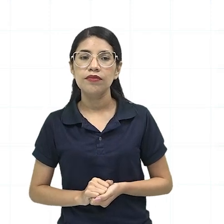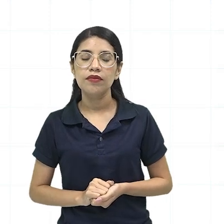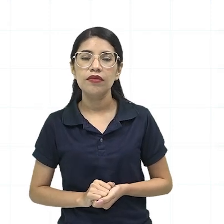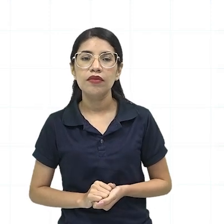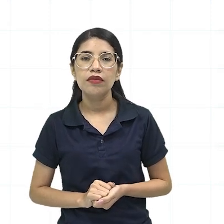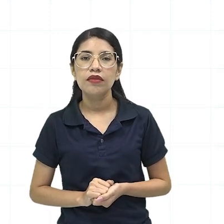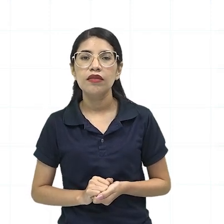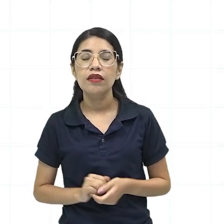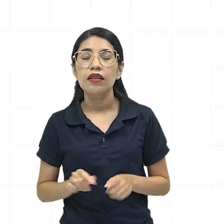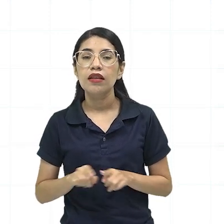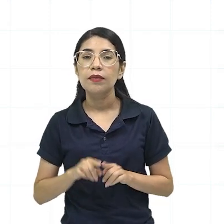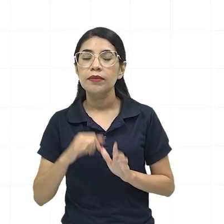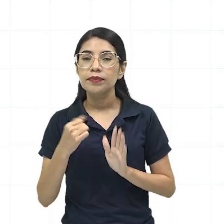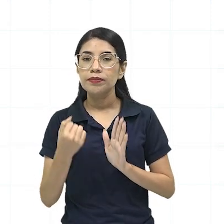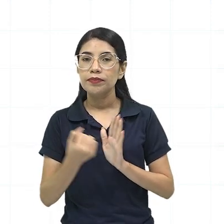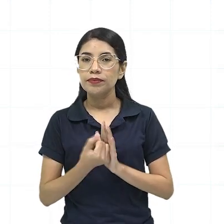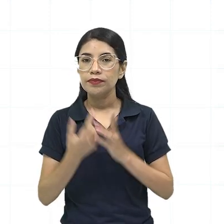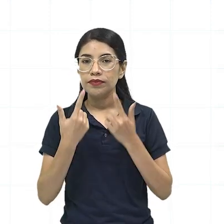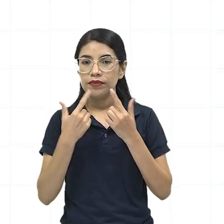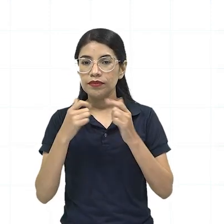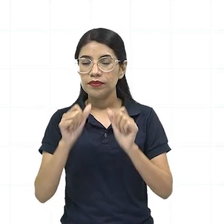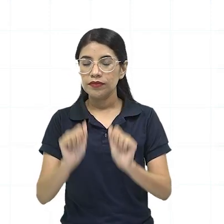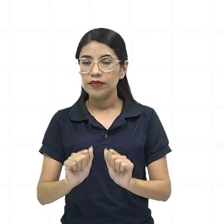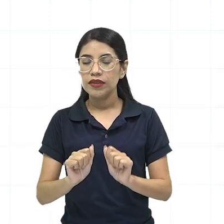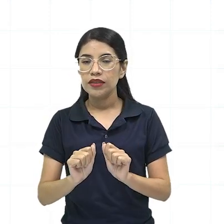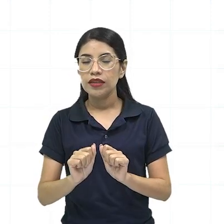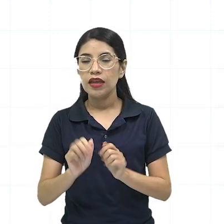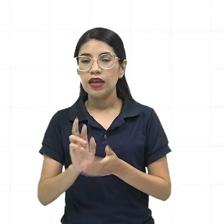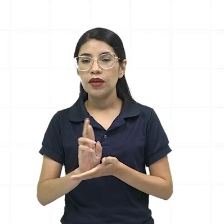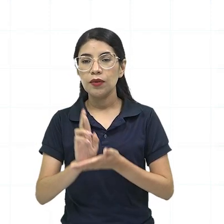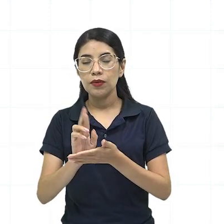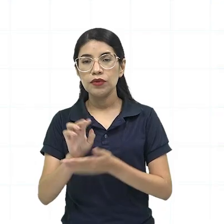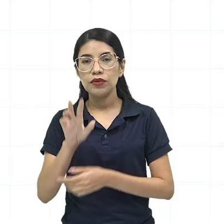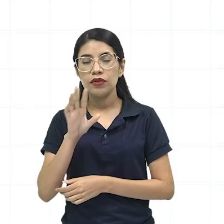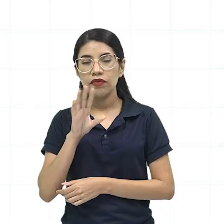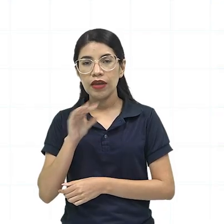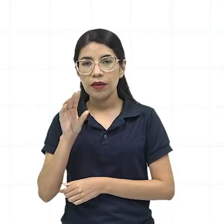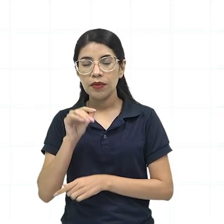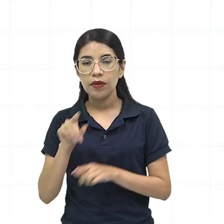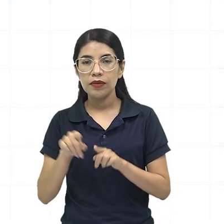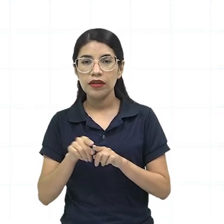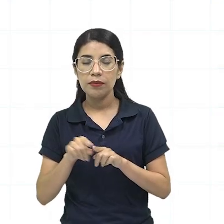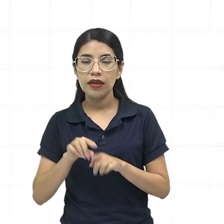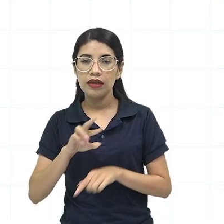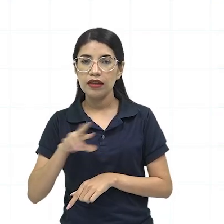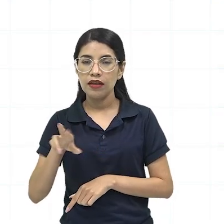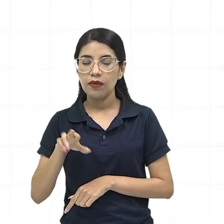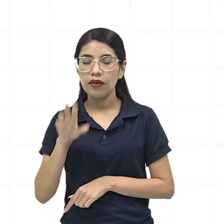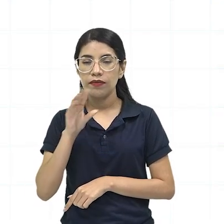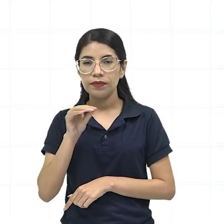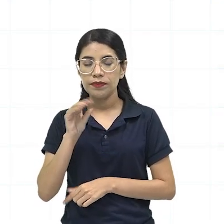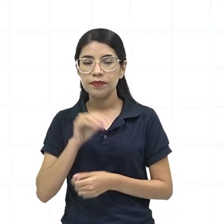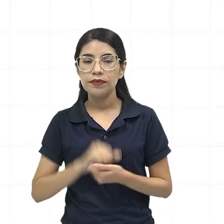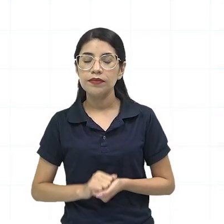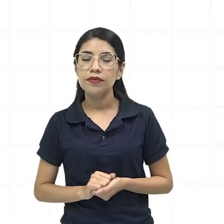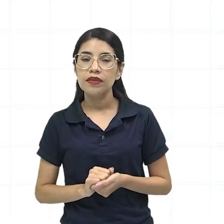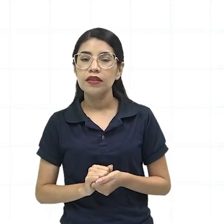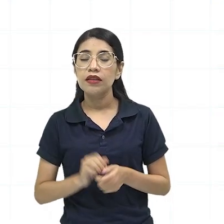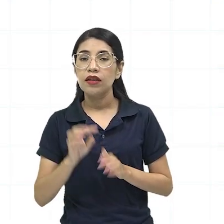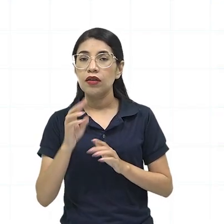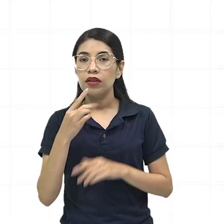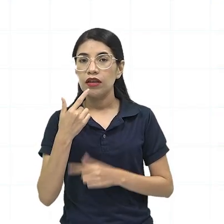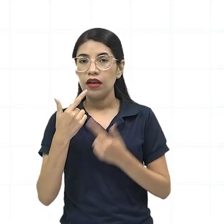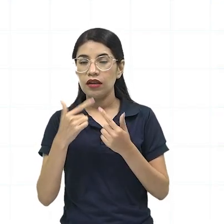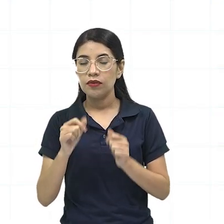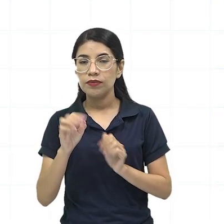temos marcas linguísticas, recursos verbais e não verbais como elementos importantes nesses gêneros. Então, na linguagem dos textos